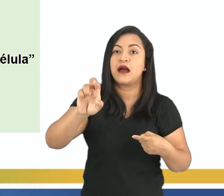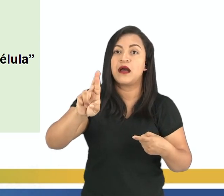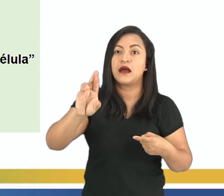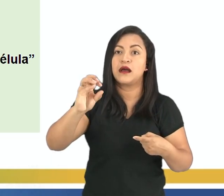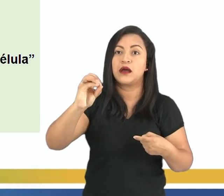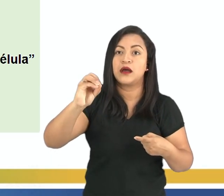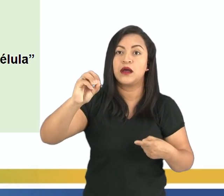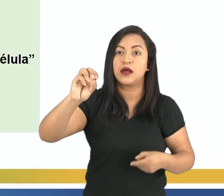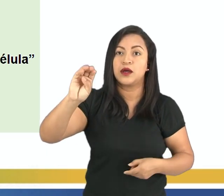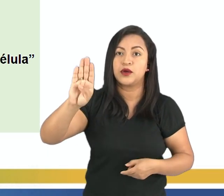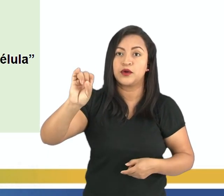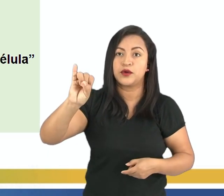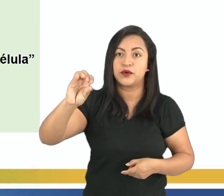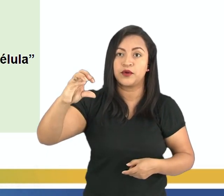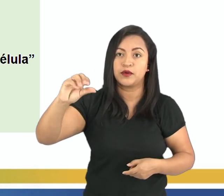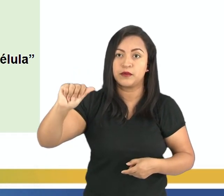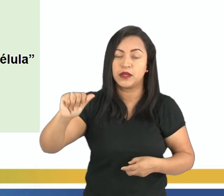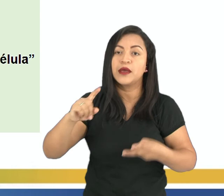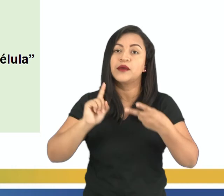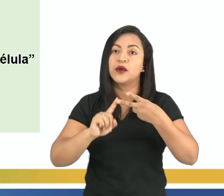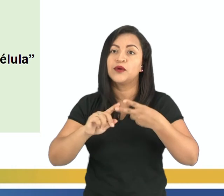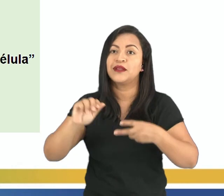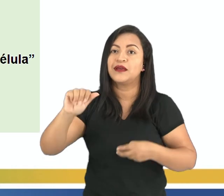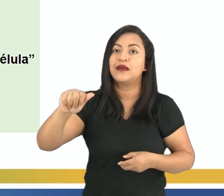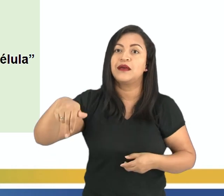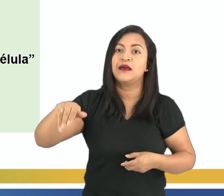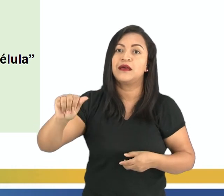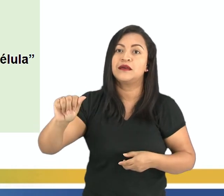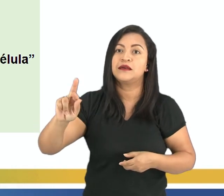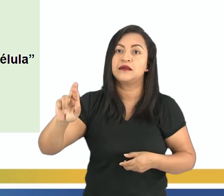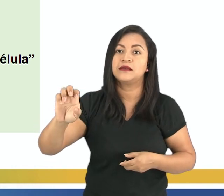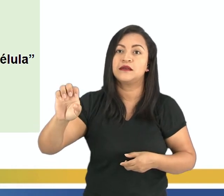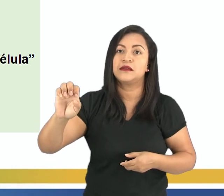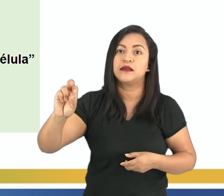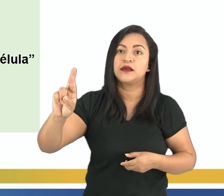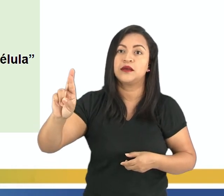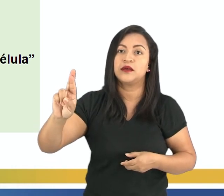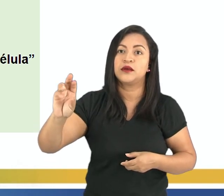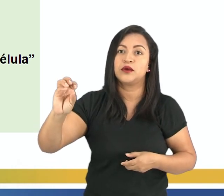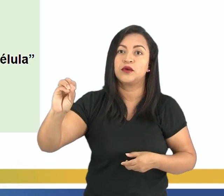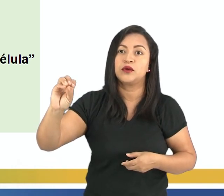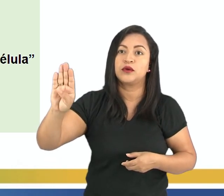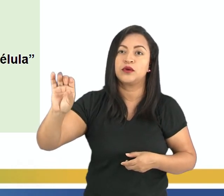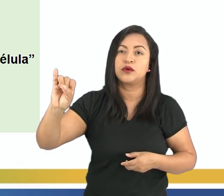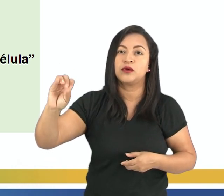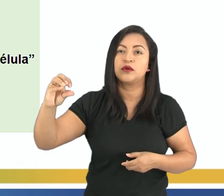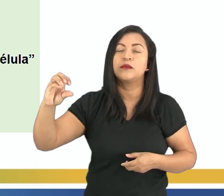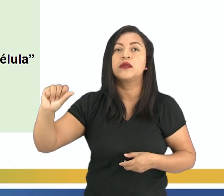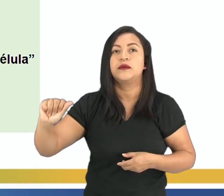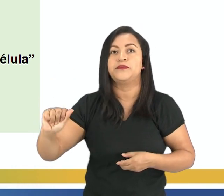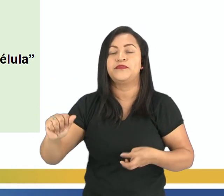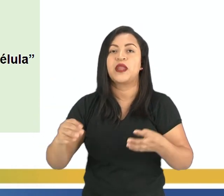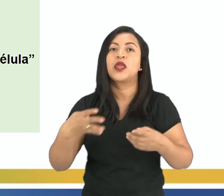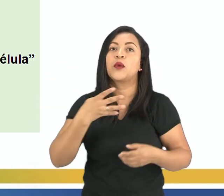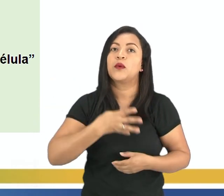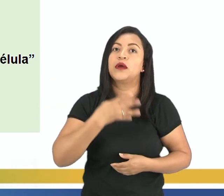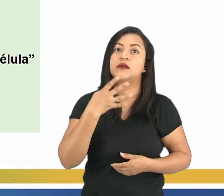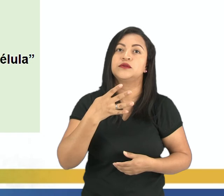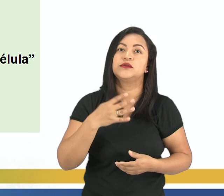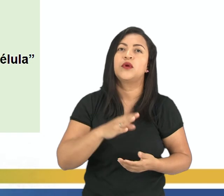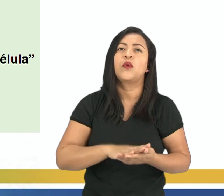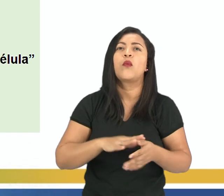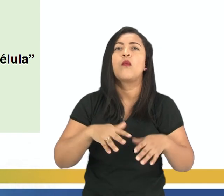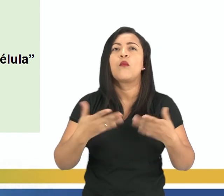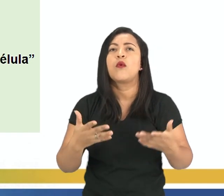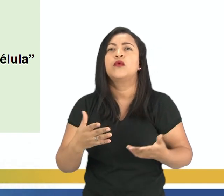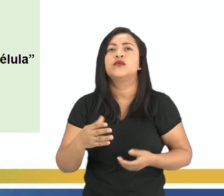é respiração anaeróbica. E a última questão, qual o nome da organela conhecida como usina de